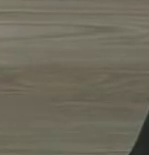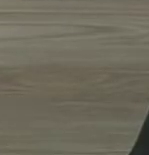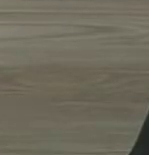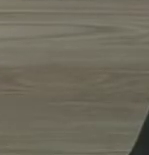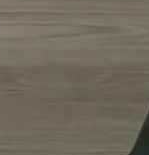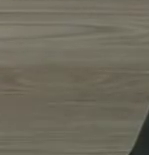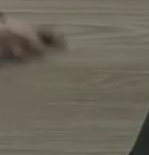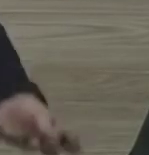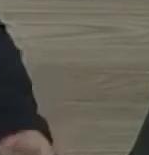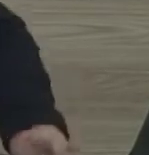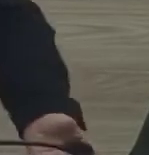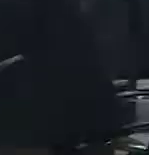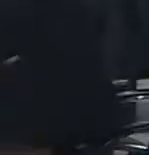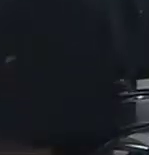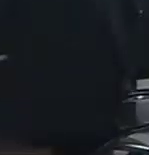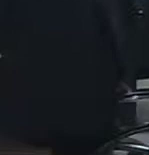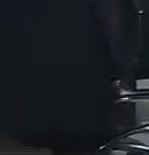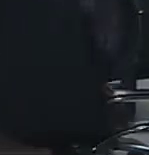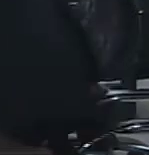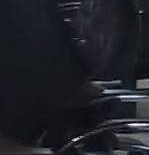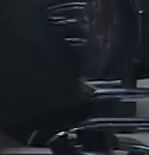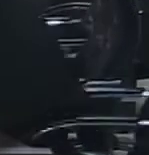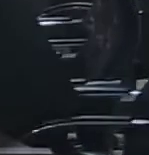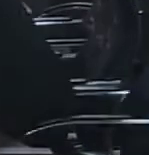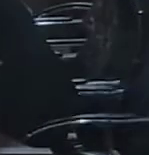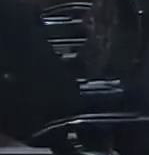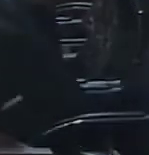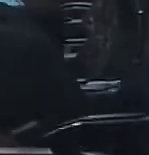Muito obrigada. Questão de ordem, senhor presidente.